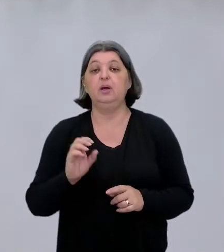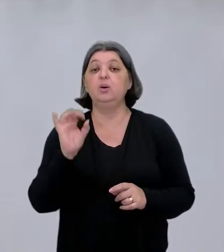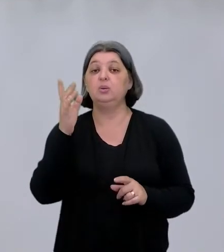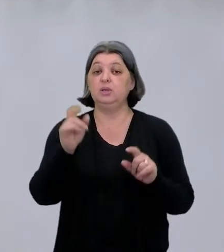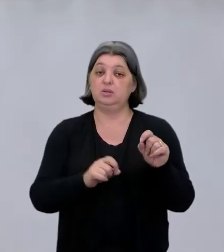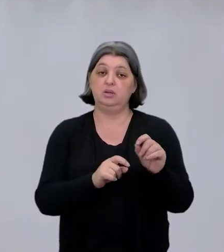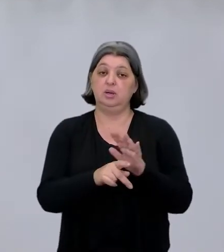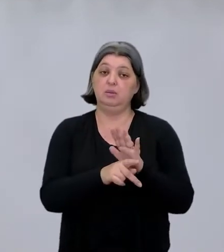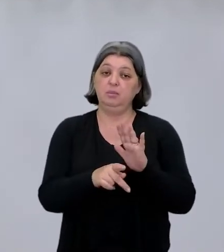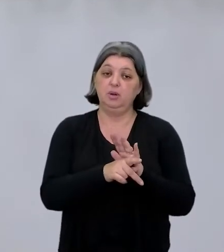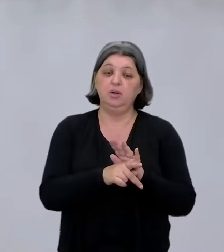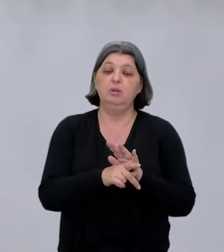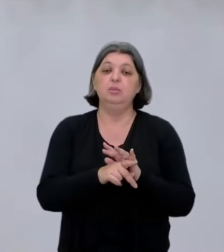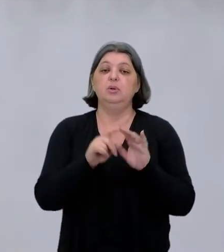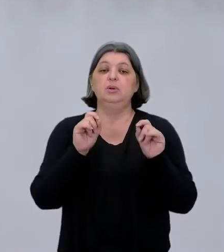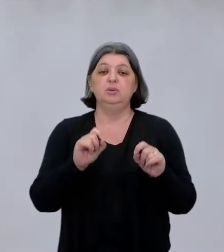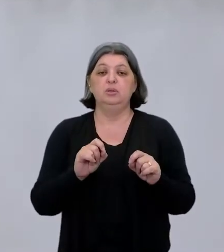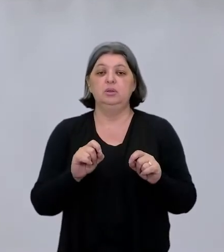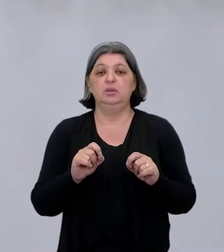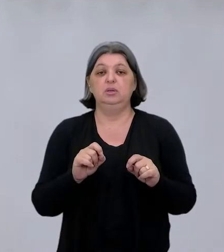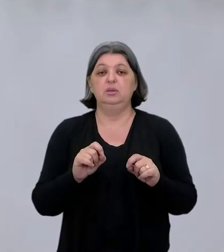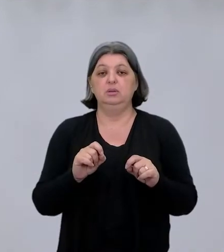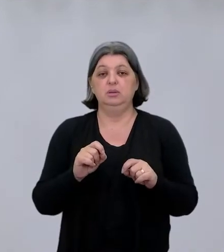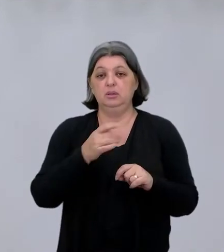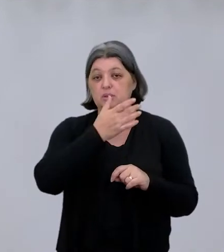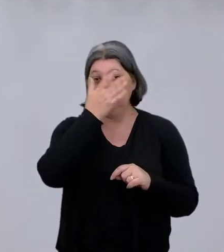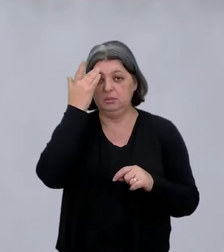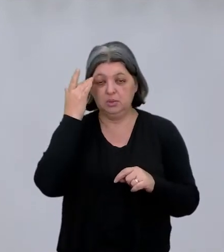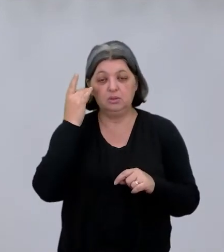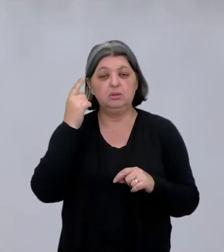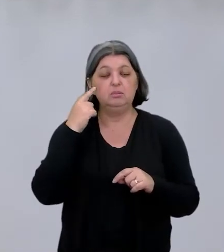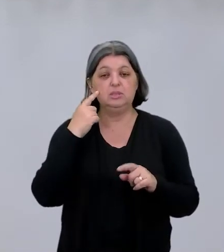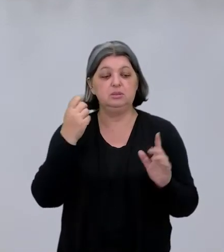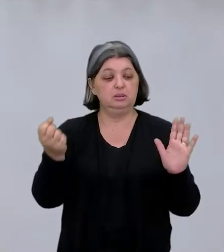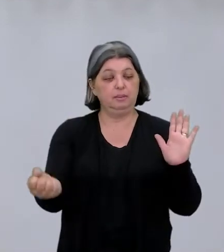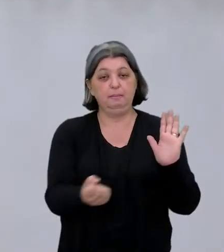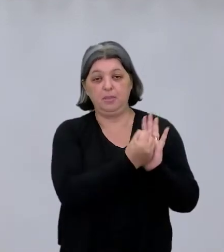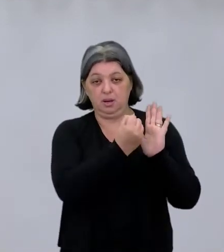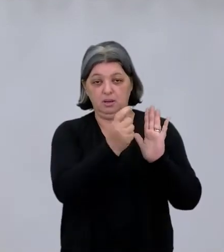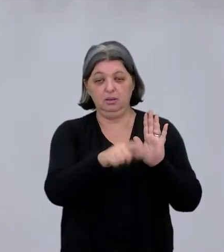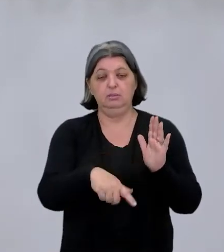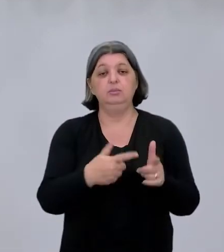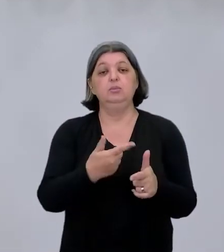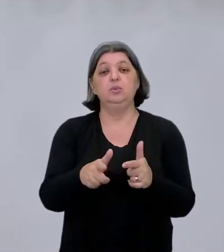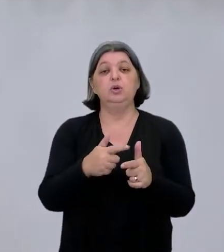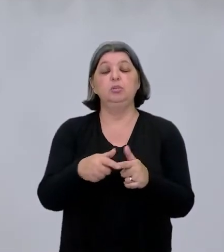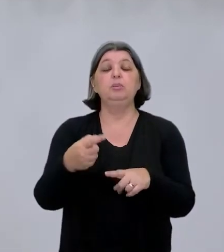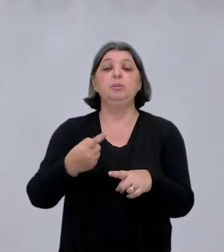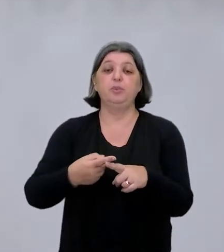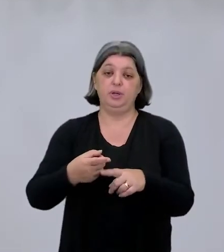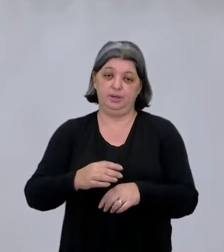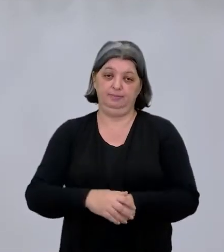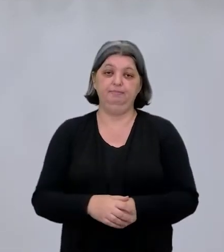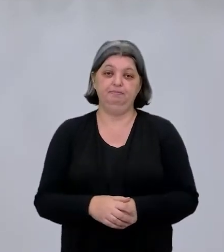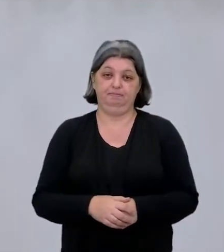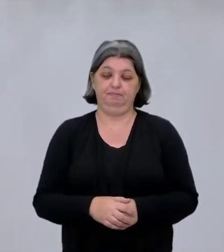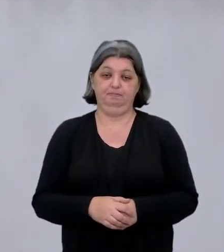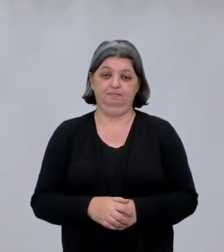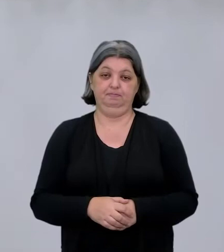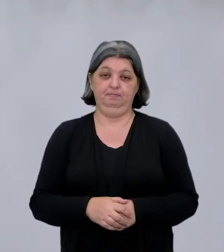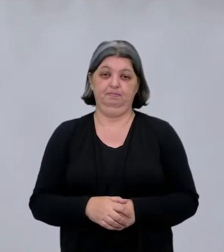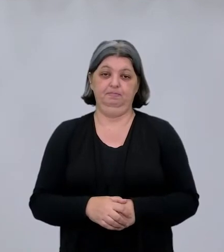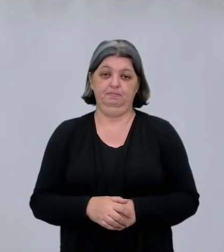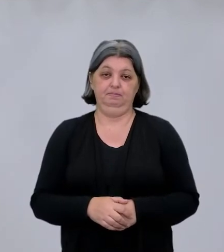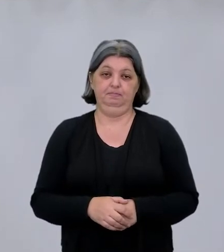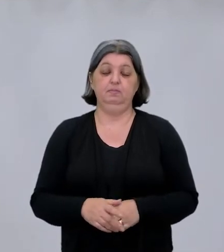essa questão da função, muitas vezes ela vai levar a gente a esses rótulos, e eles são muito problemáticos. Por quê? Vai aparecer aí na tela. Que um